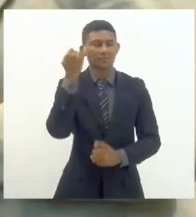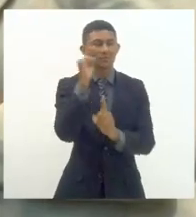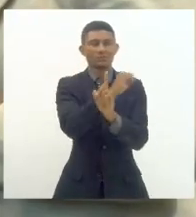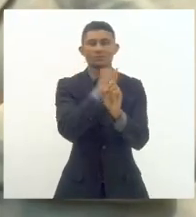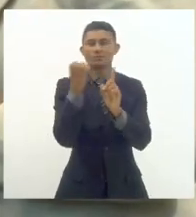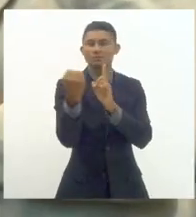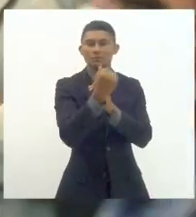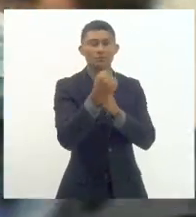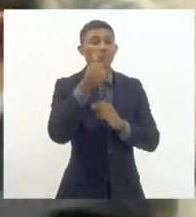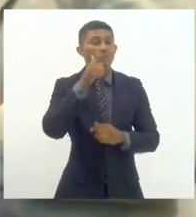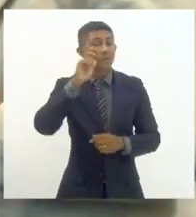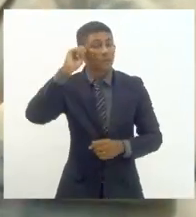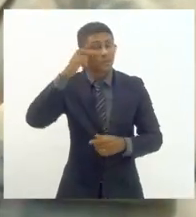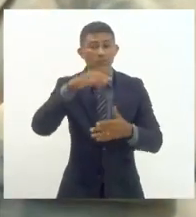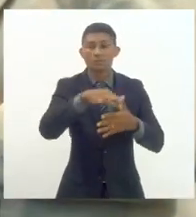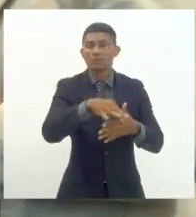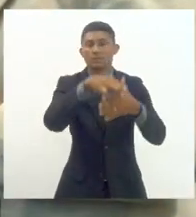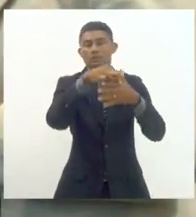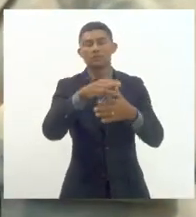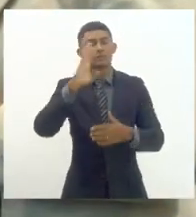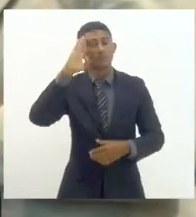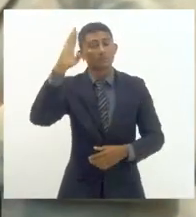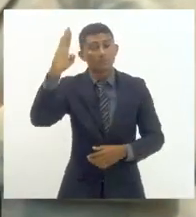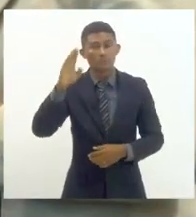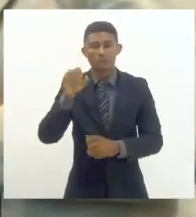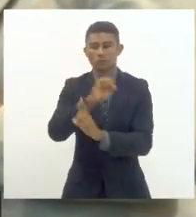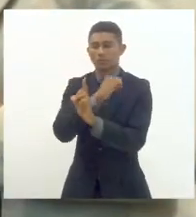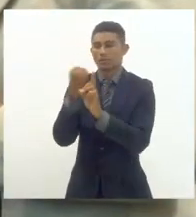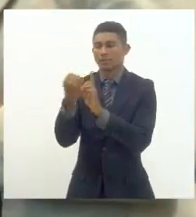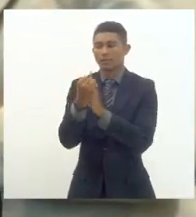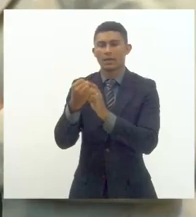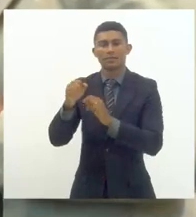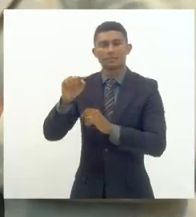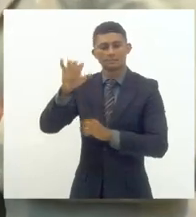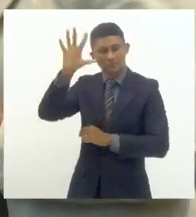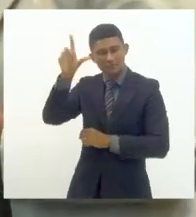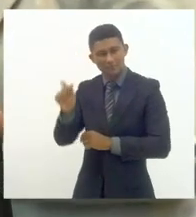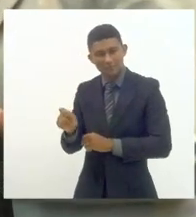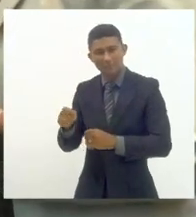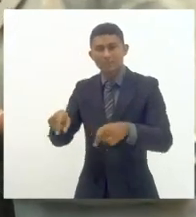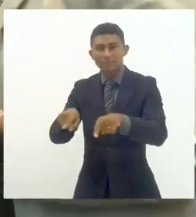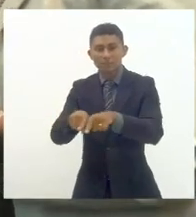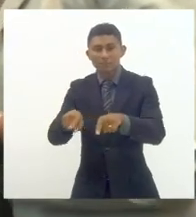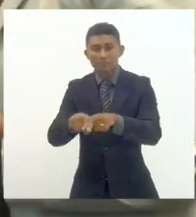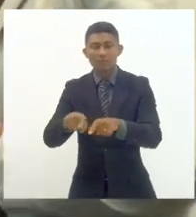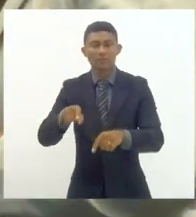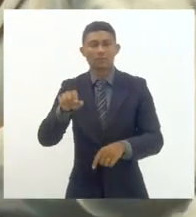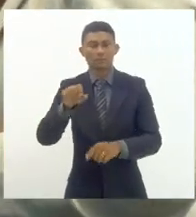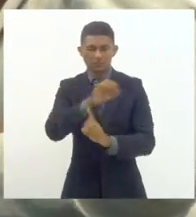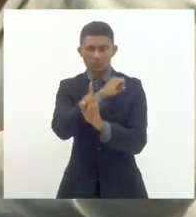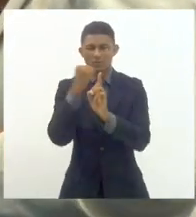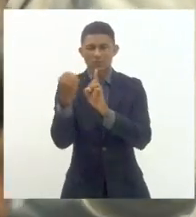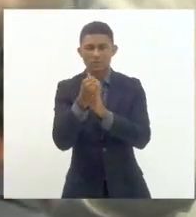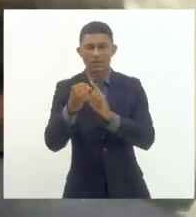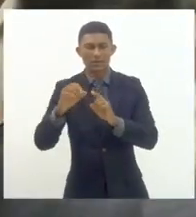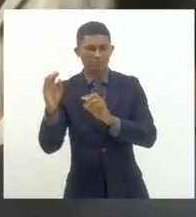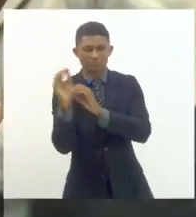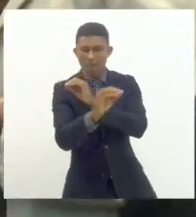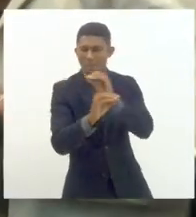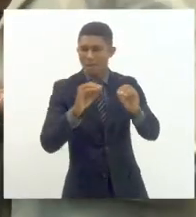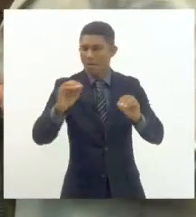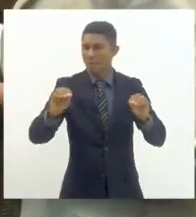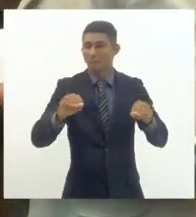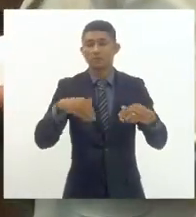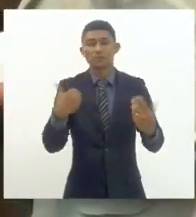sociedades, principalmente nas sociedades africanas e nas sociedades em diáspora. E suposto, meu parecer